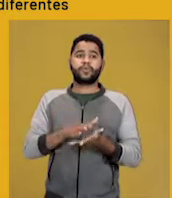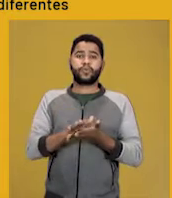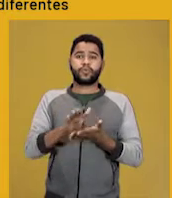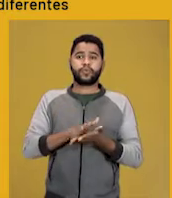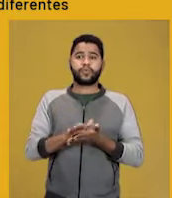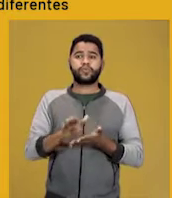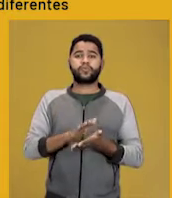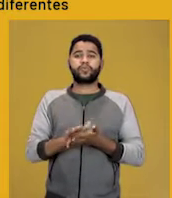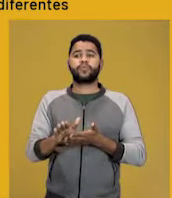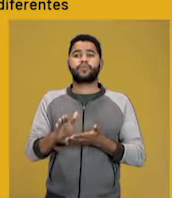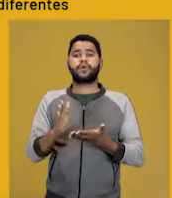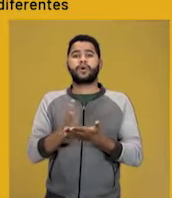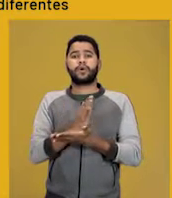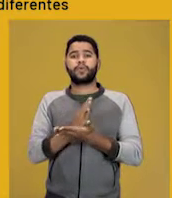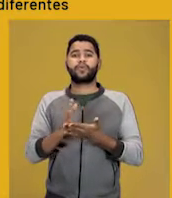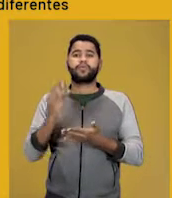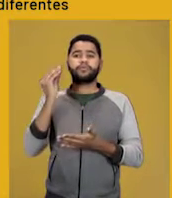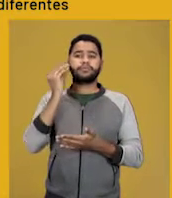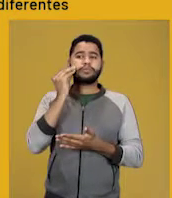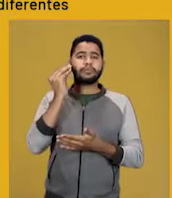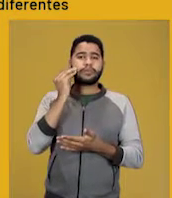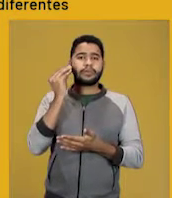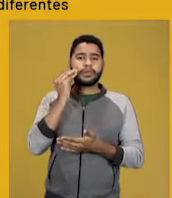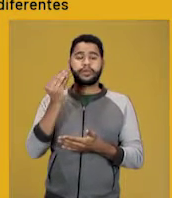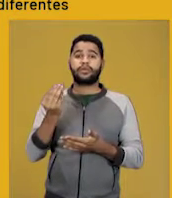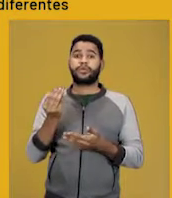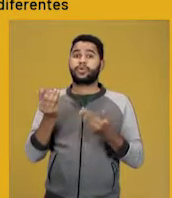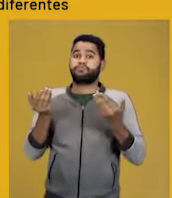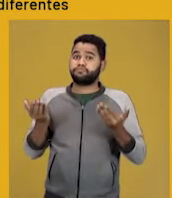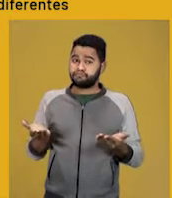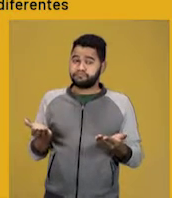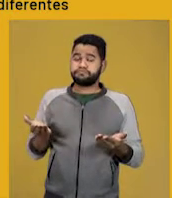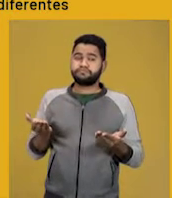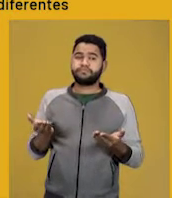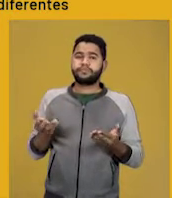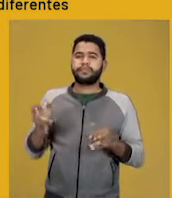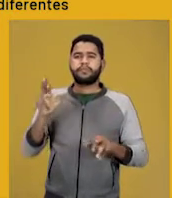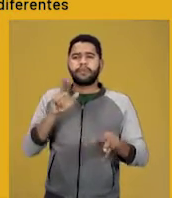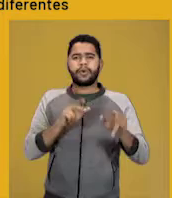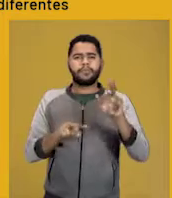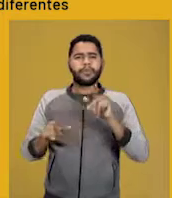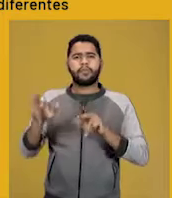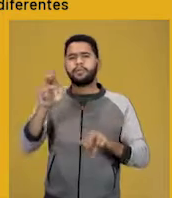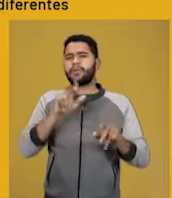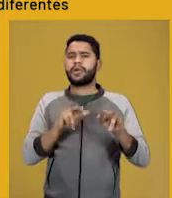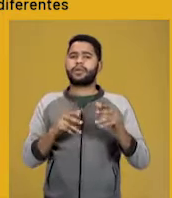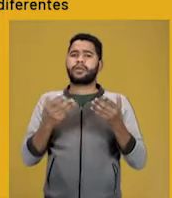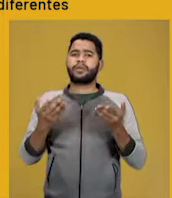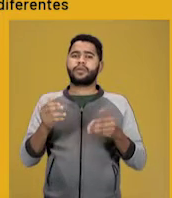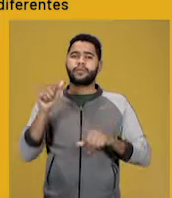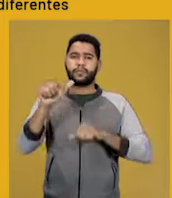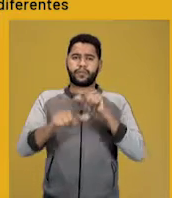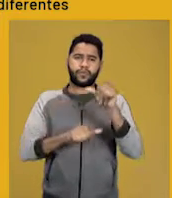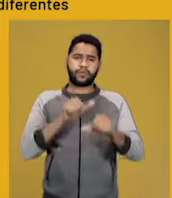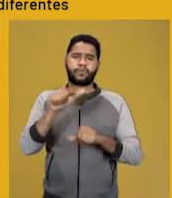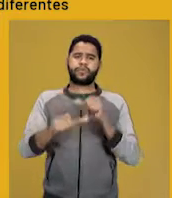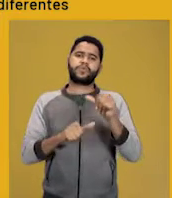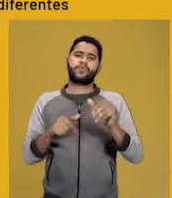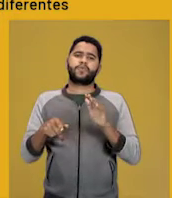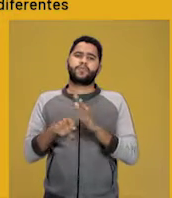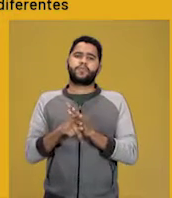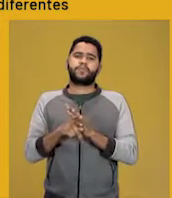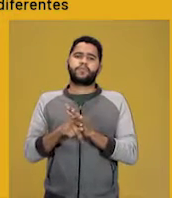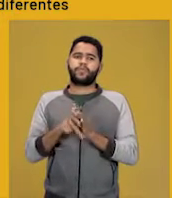energético, foram feitos alguns testes, com diferentes configurações, modificando-se as posições